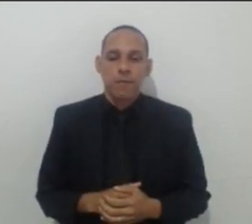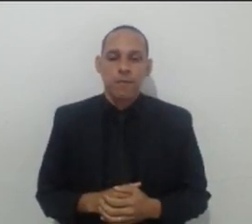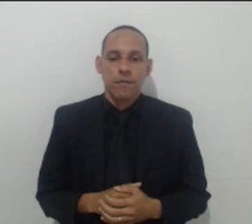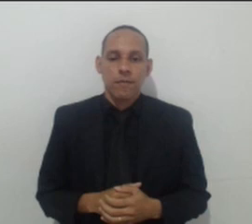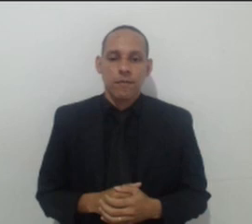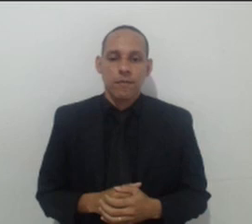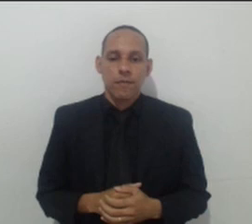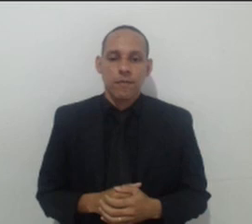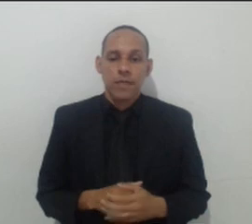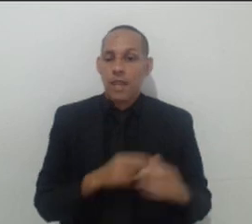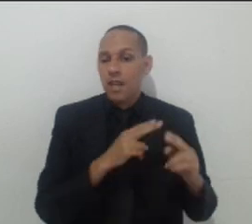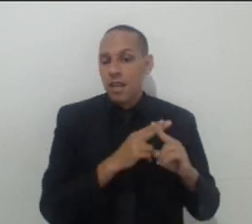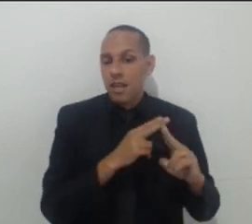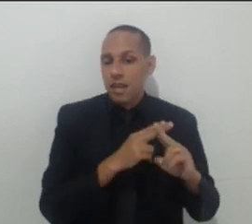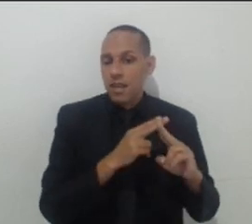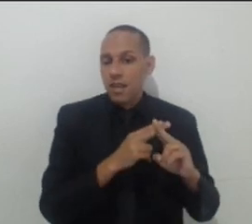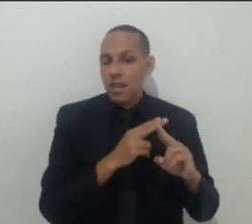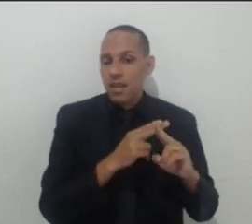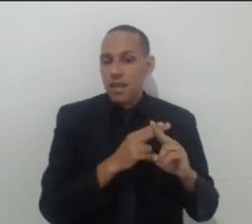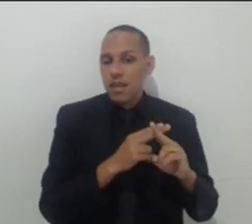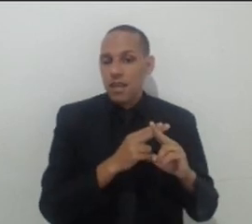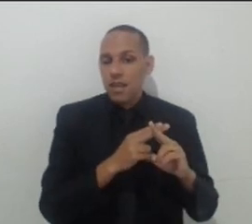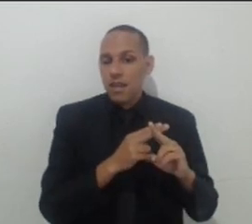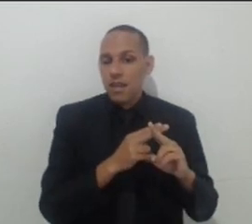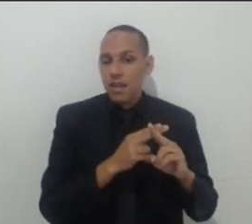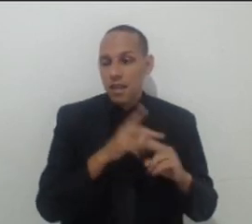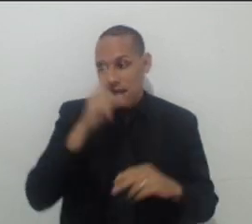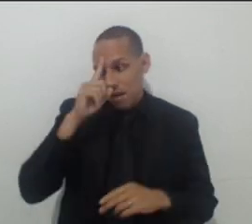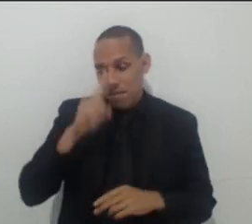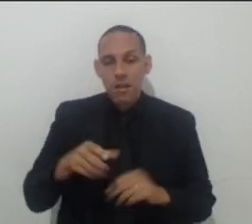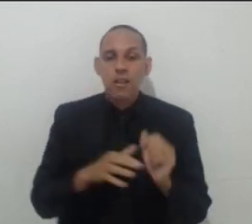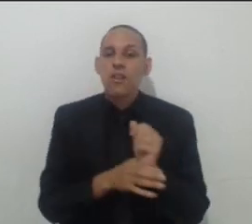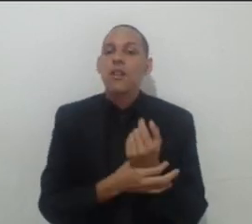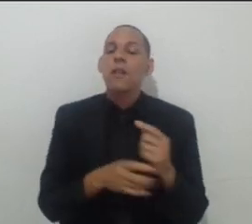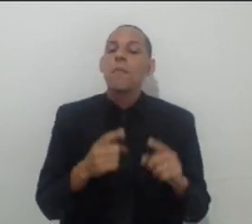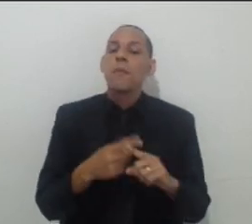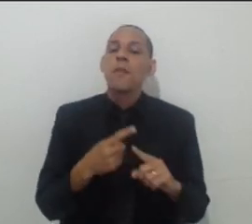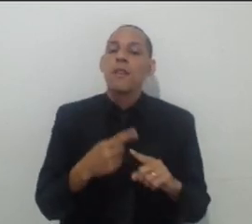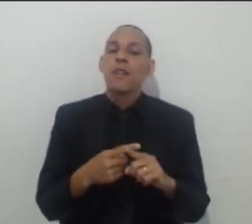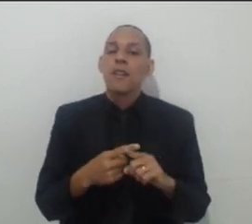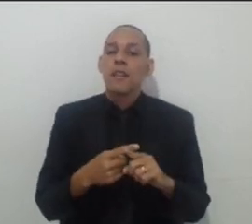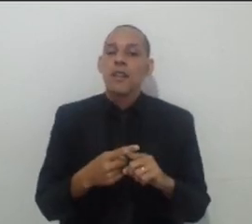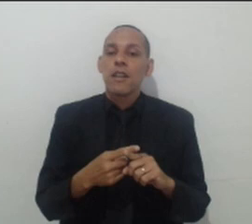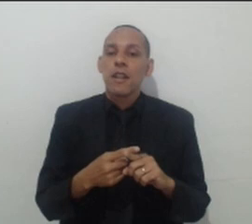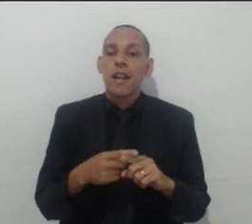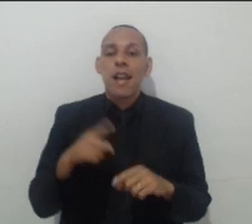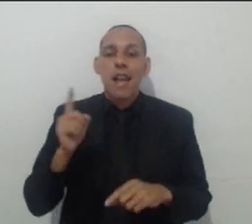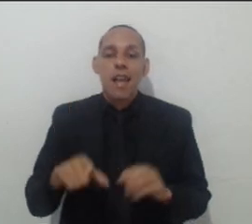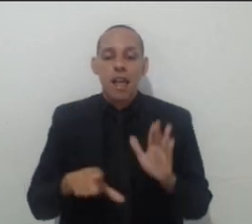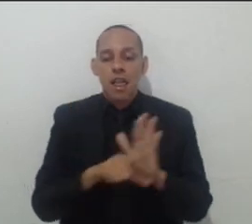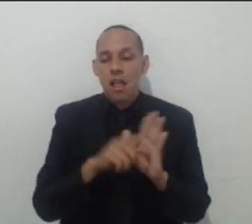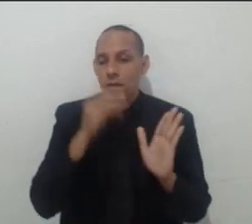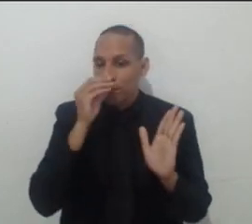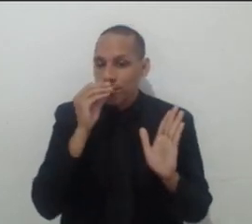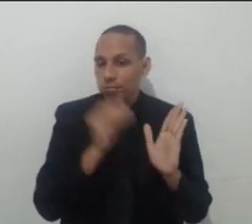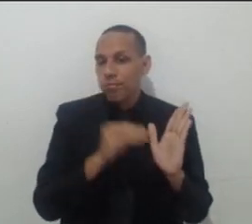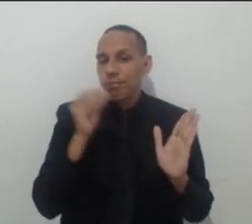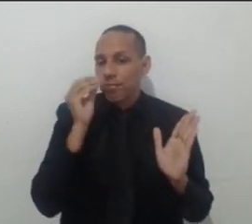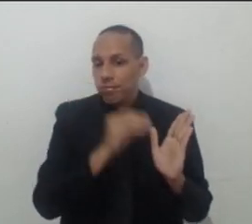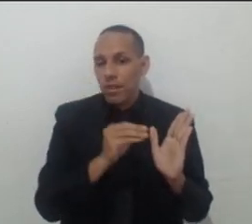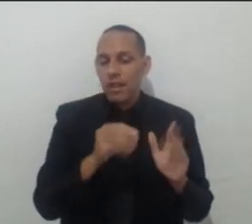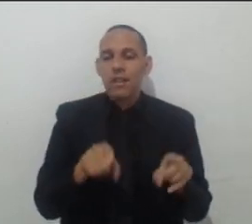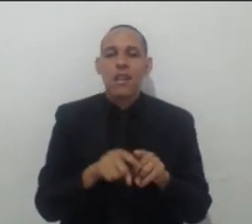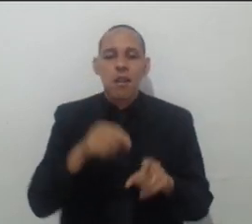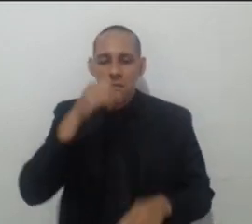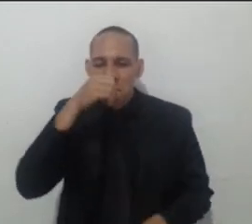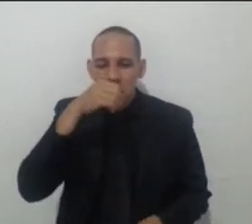A Caixa Econômica, então, entra com esse mandato de segurança, alegando que foi praticado uma ilegalidade, um abuso de poder por parte